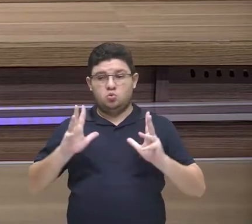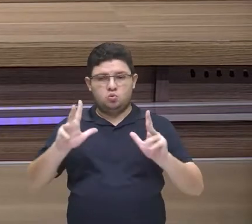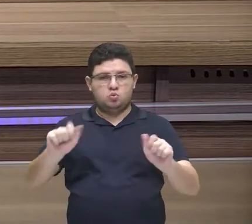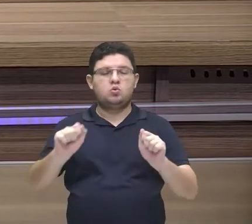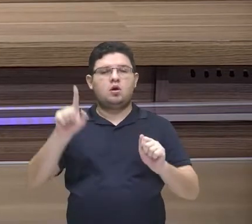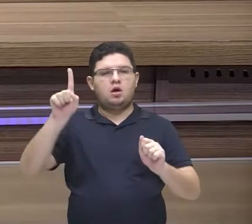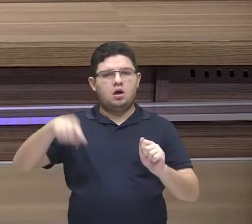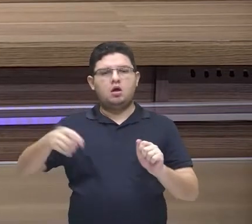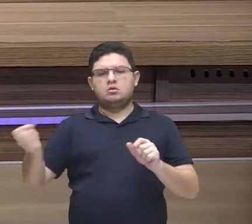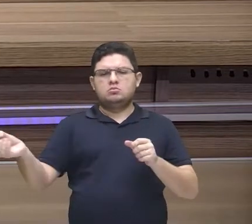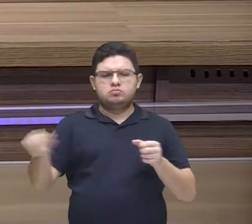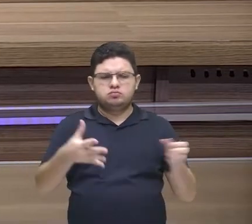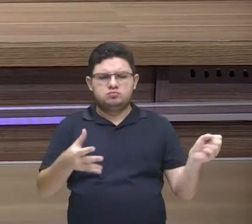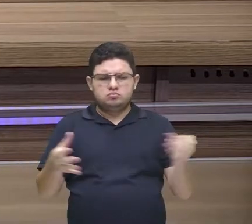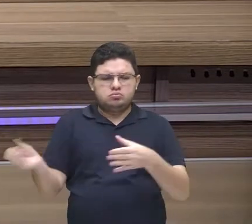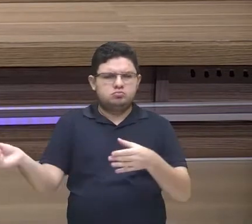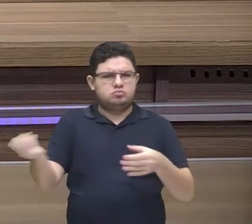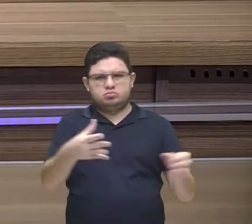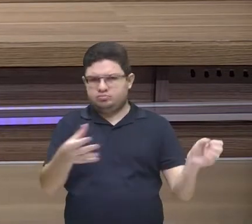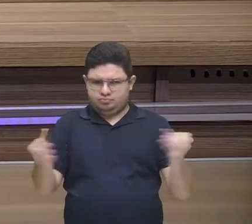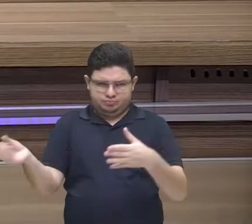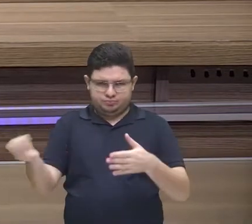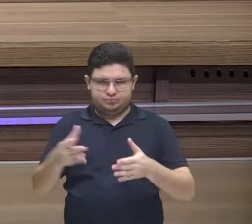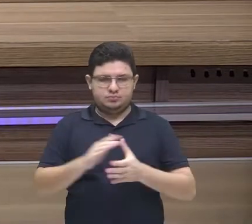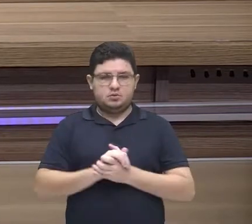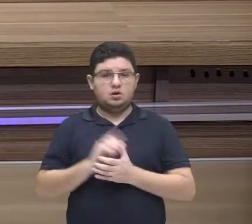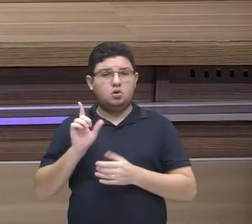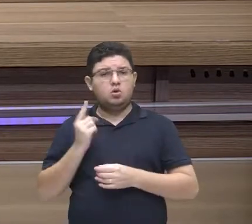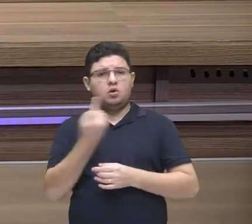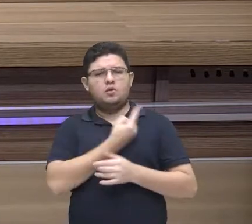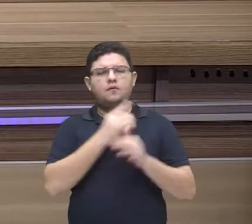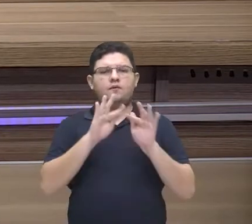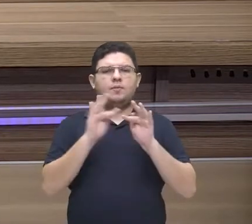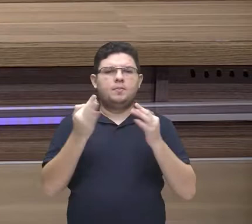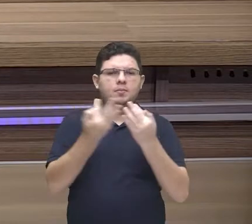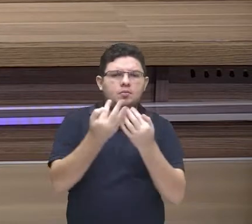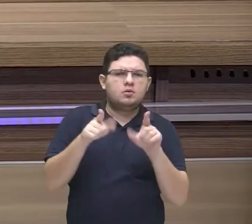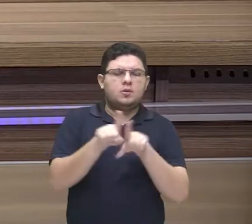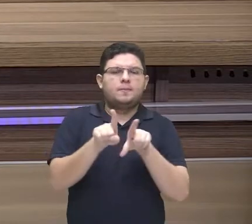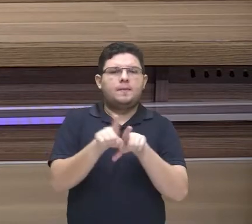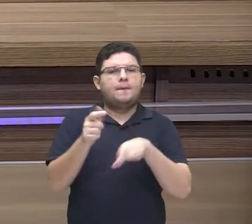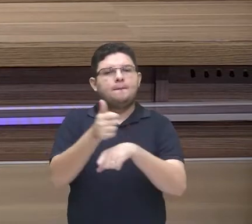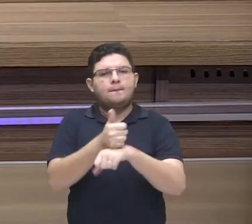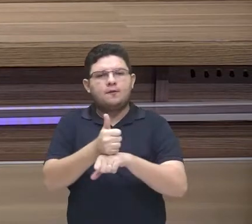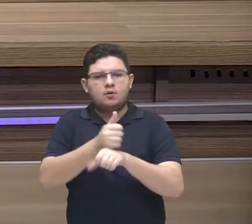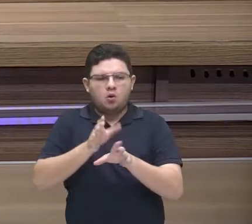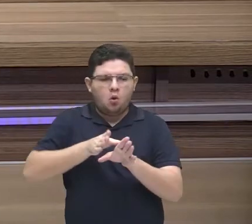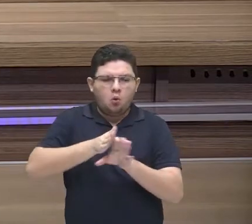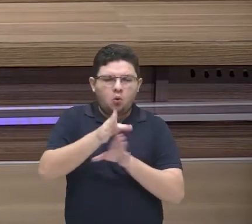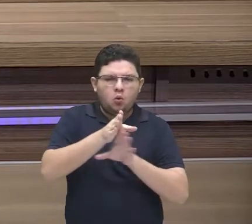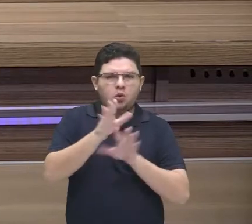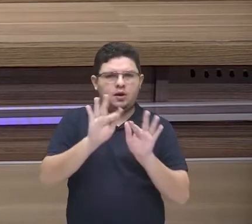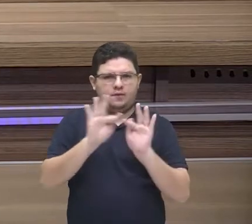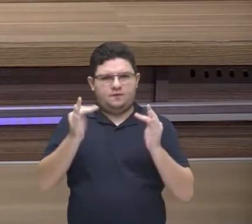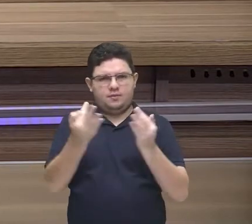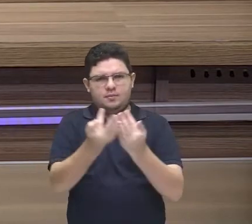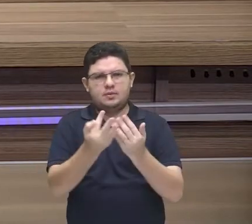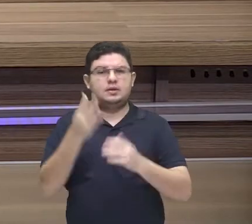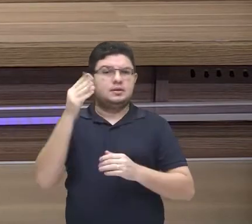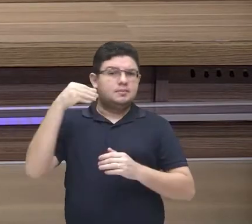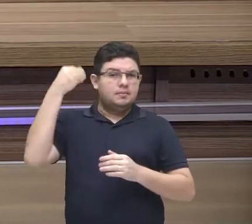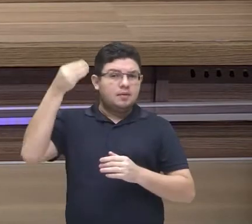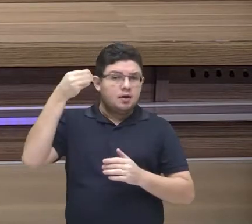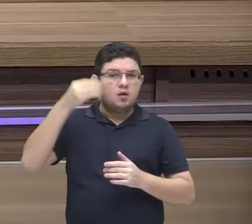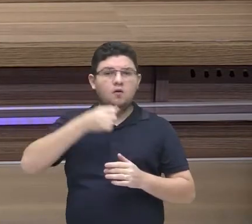pais, nós que estamos aqui no consultório para orientar a família, né? A experiência dos avós, as experiências